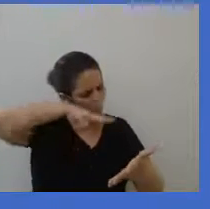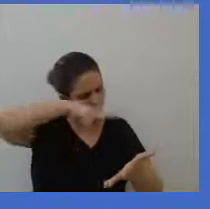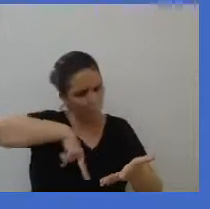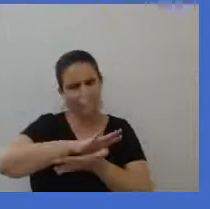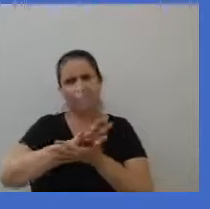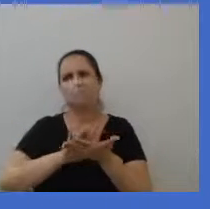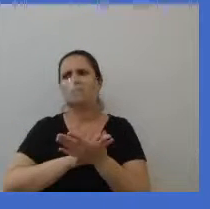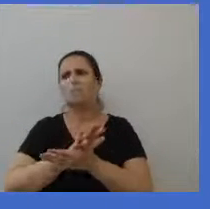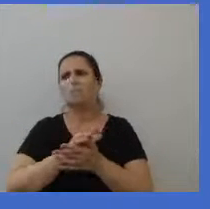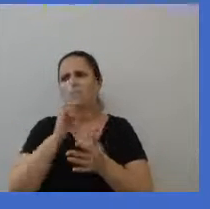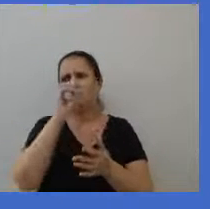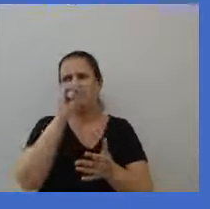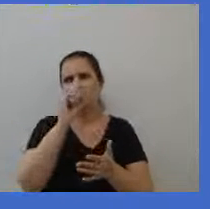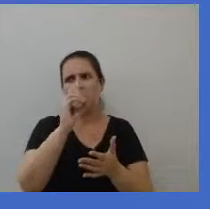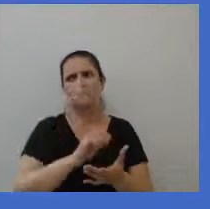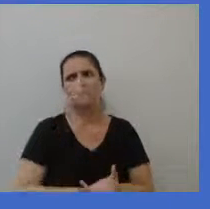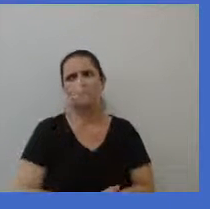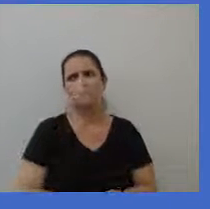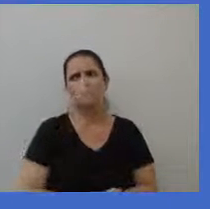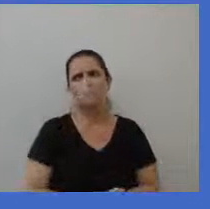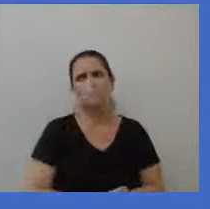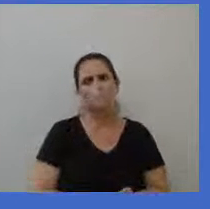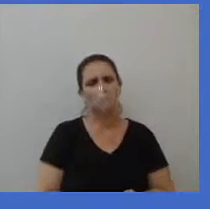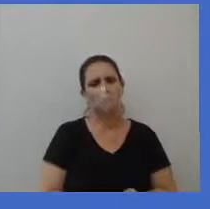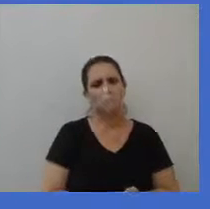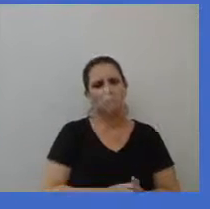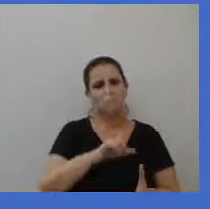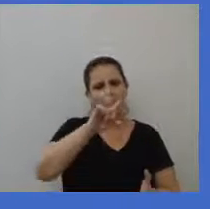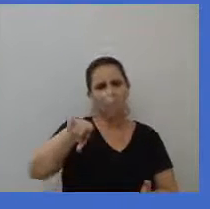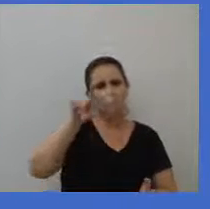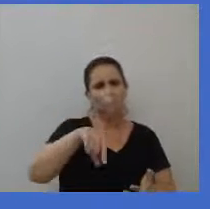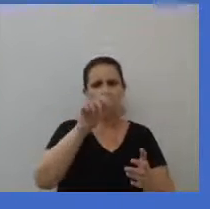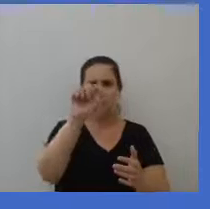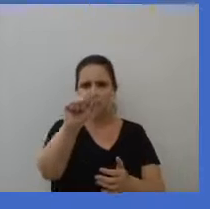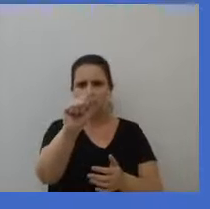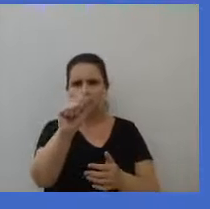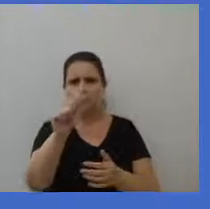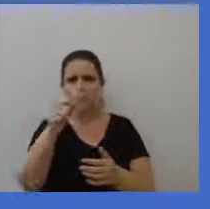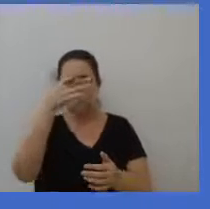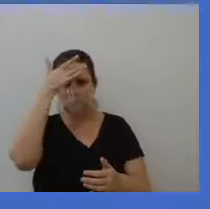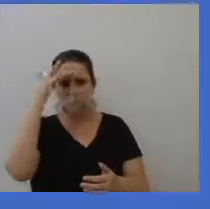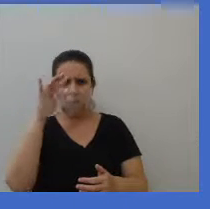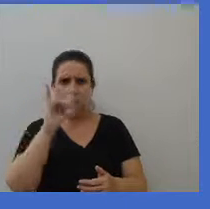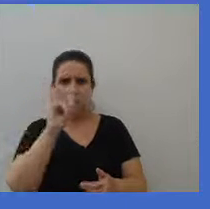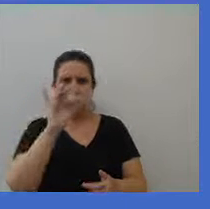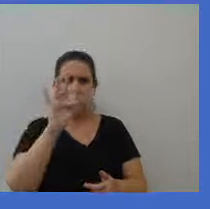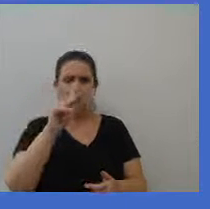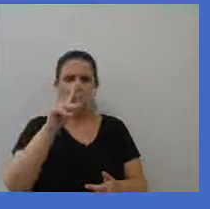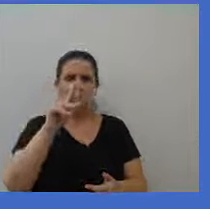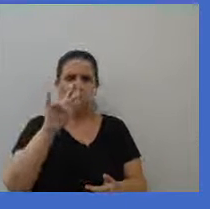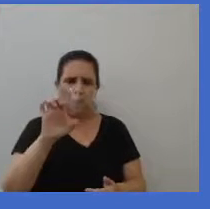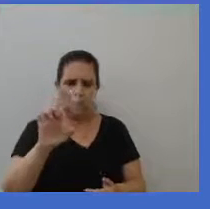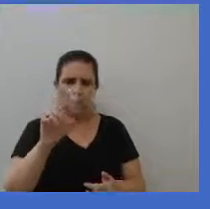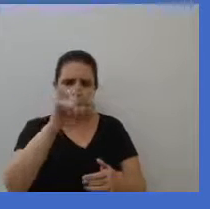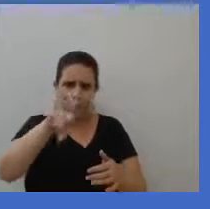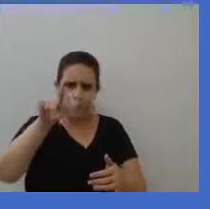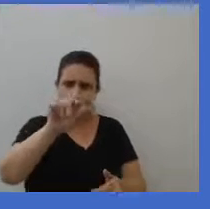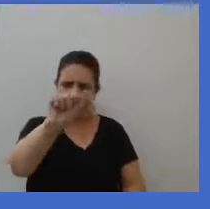uma semiose. Tem um texto ali por trás, seja verbal, seja não verbal.